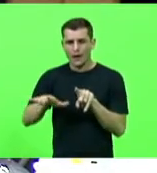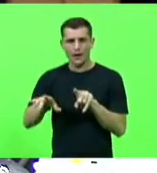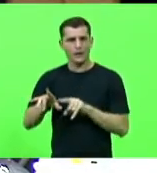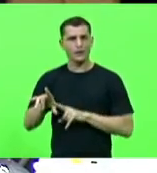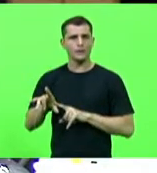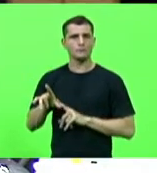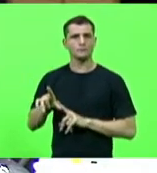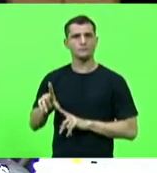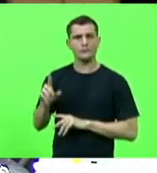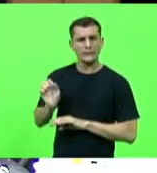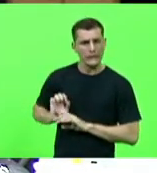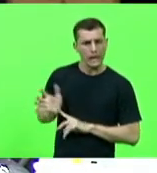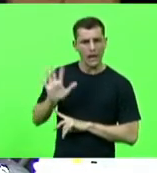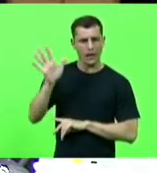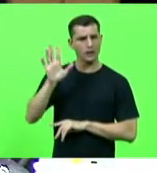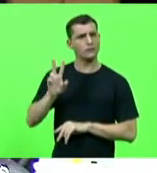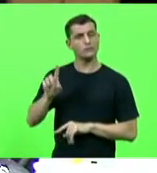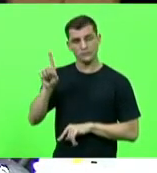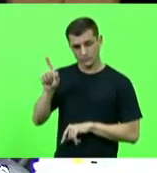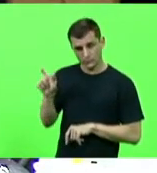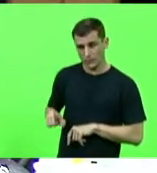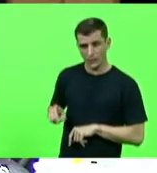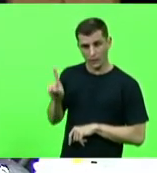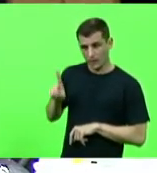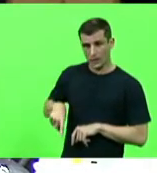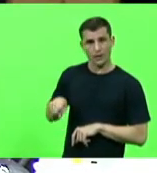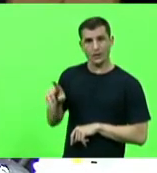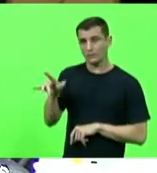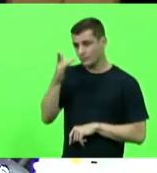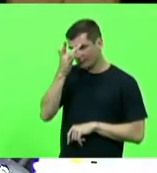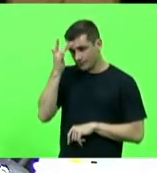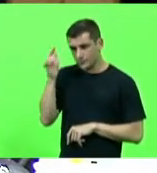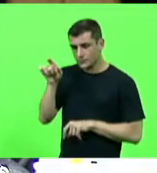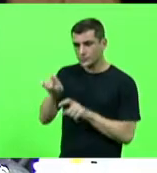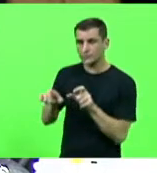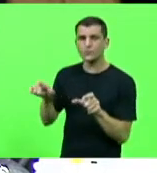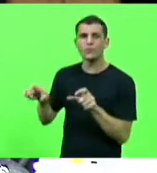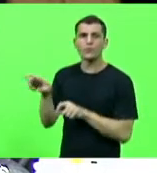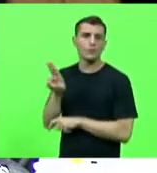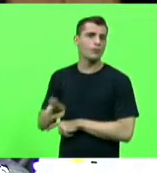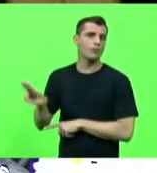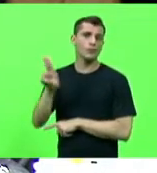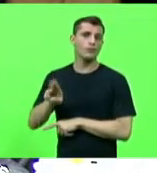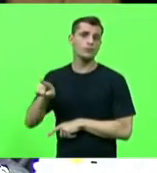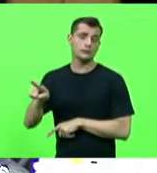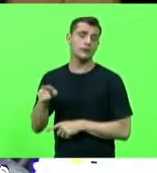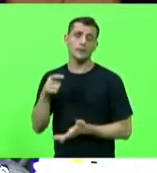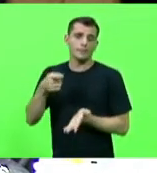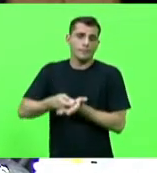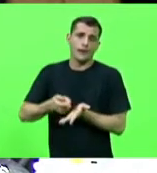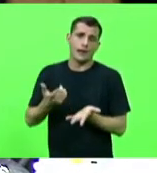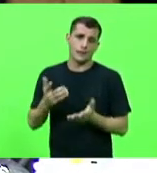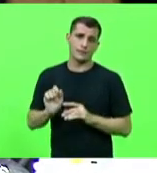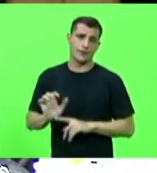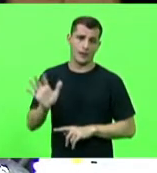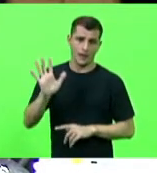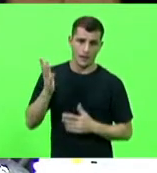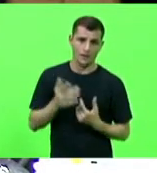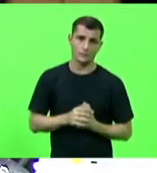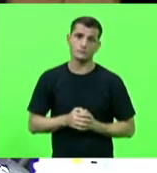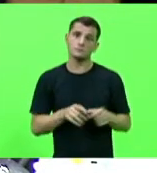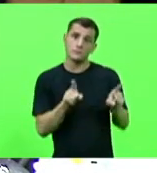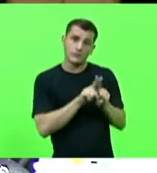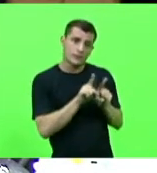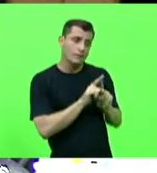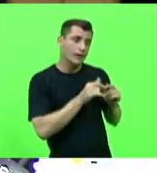consumidor que vai pagar isso. E daqui a um pouco nós vamos ter reajuste também no que tange a conta de luz. E aí